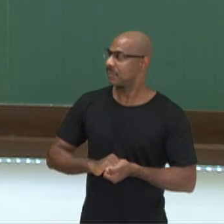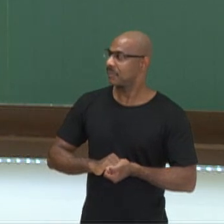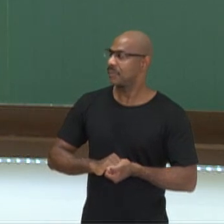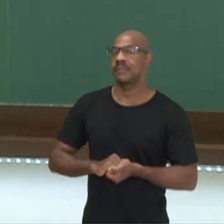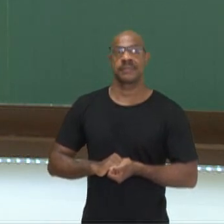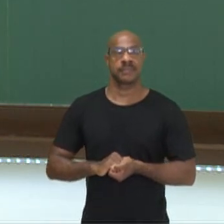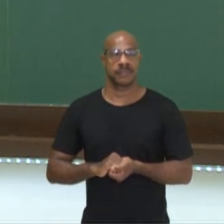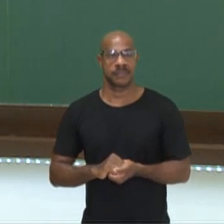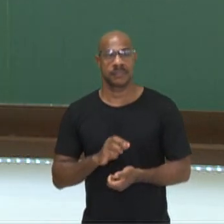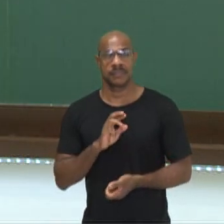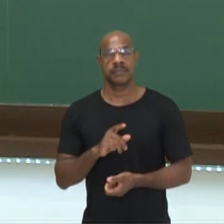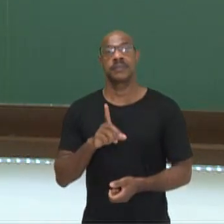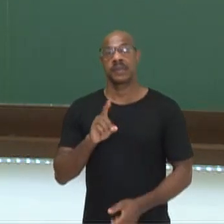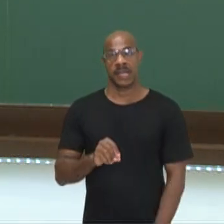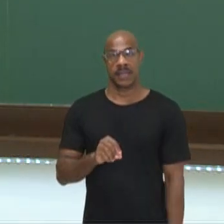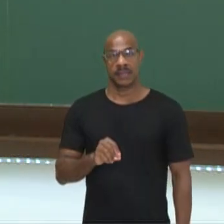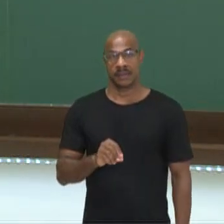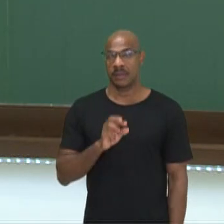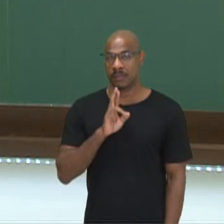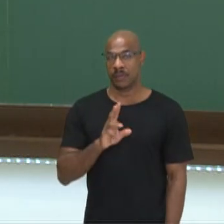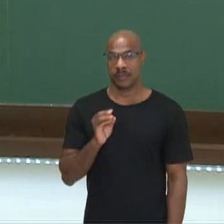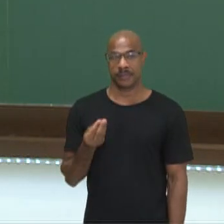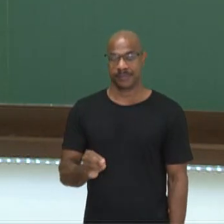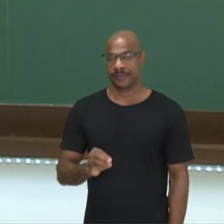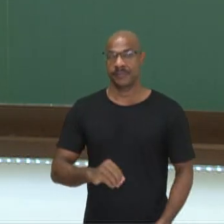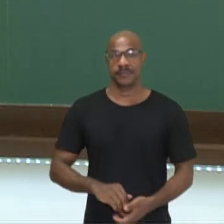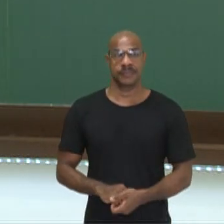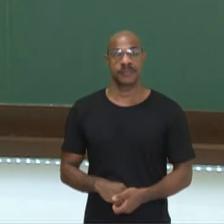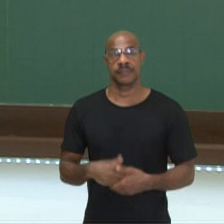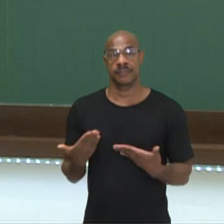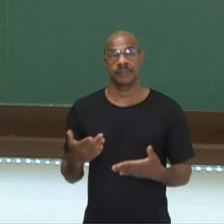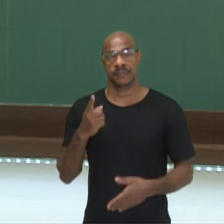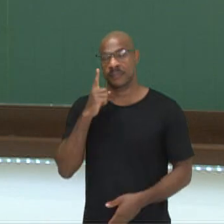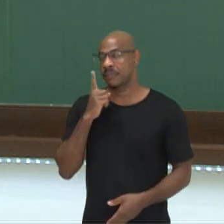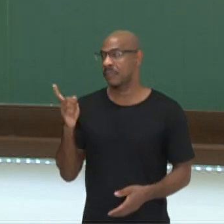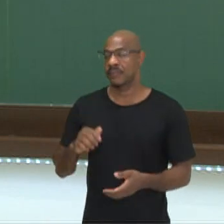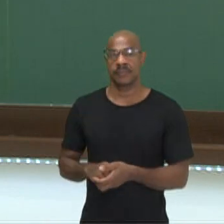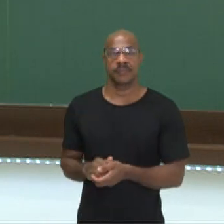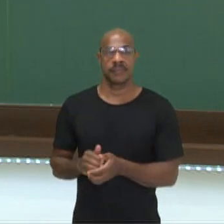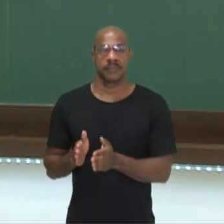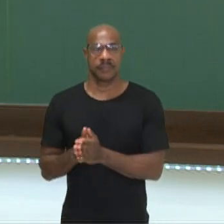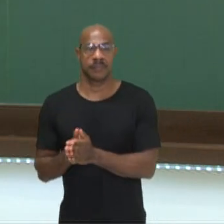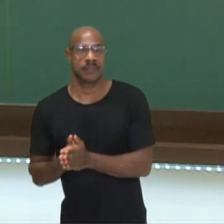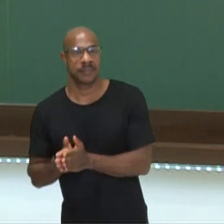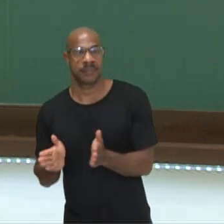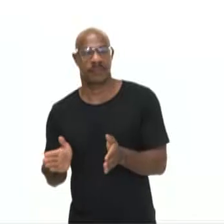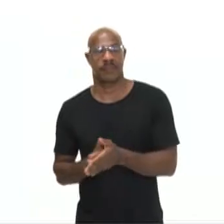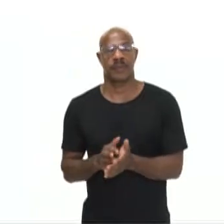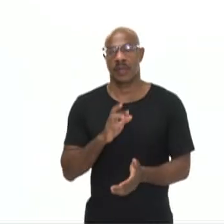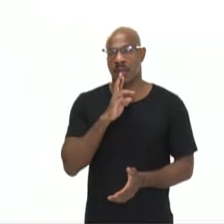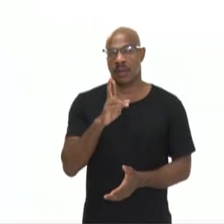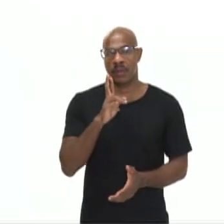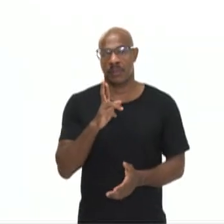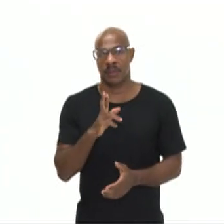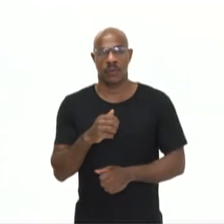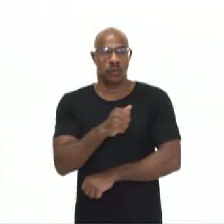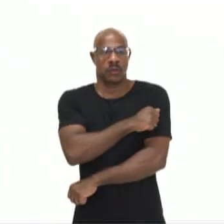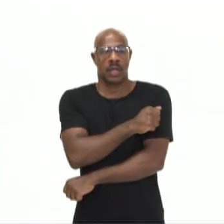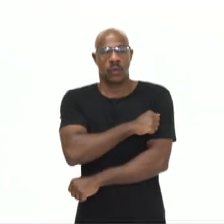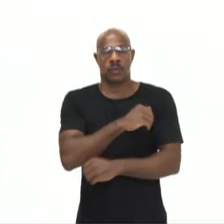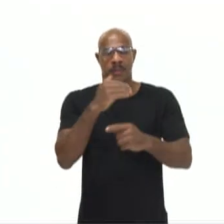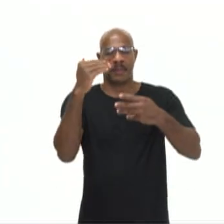11. 11 menos 1, 10. Então, a gente tem aqui os resultados do Murilo, da Larissa, do Marcos, da Sofia e do